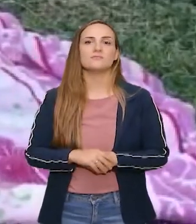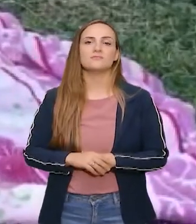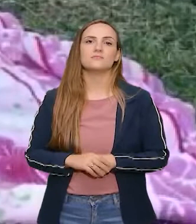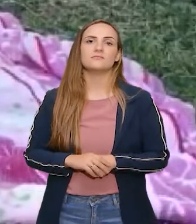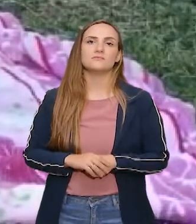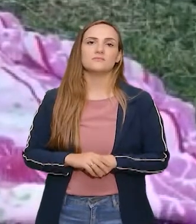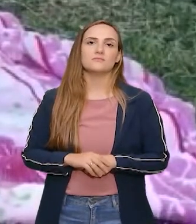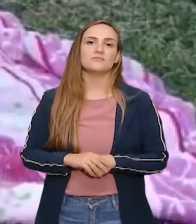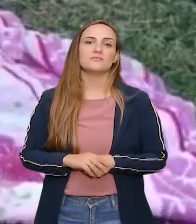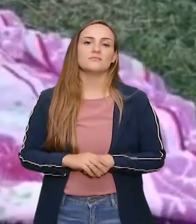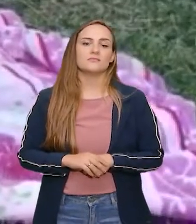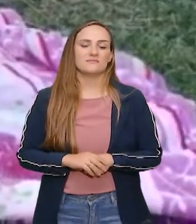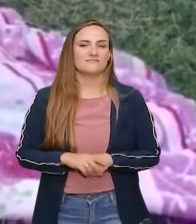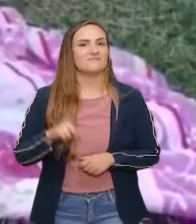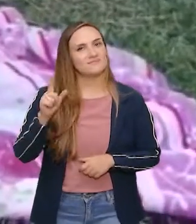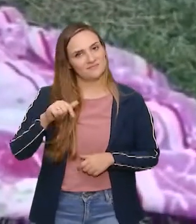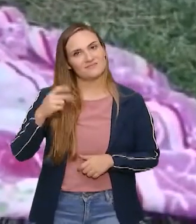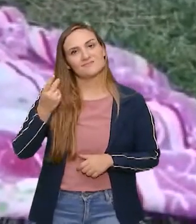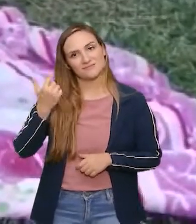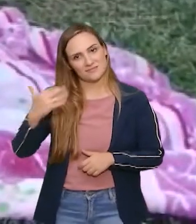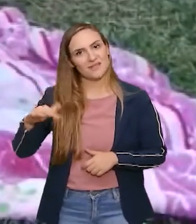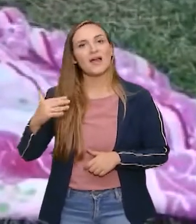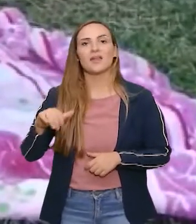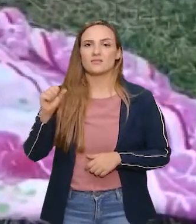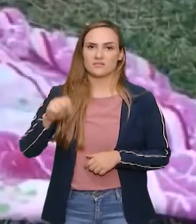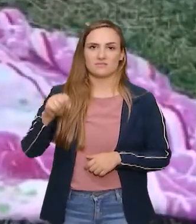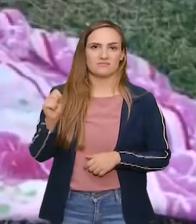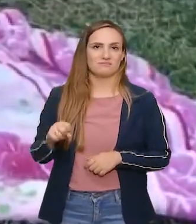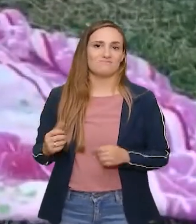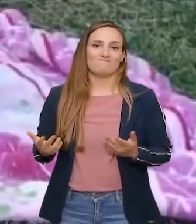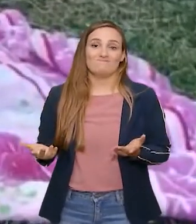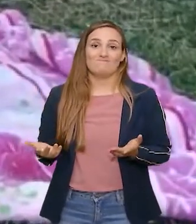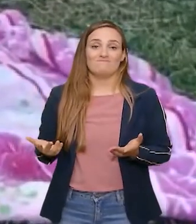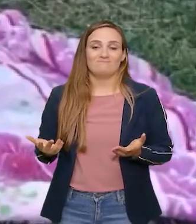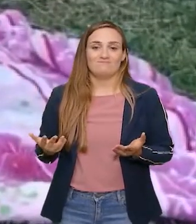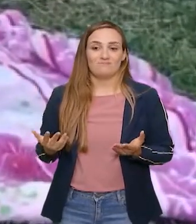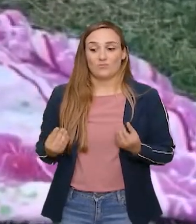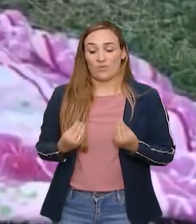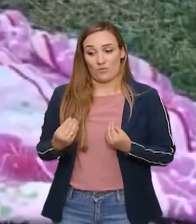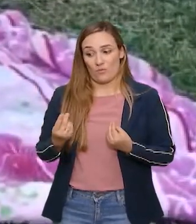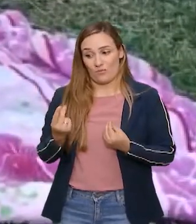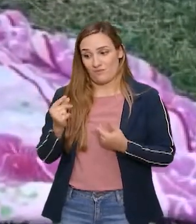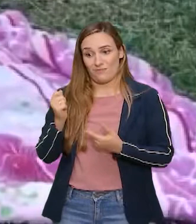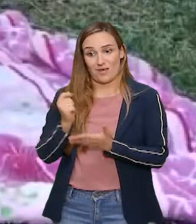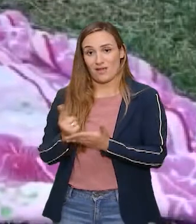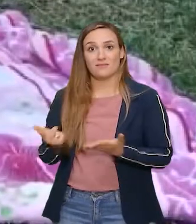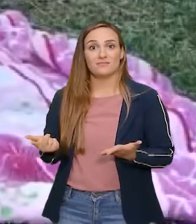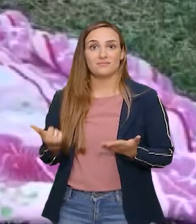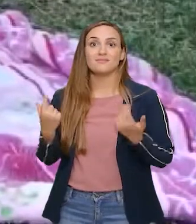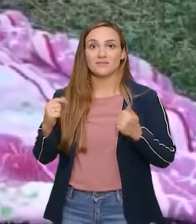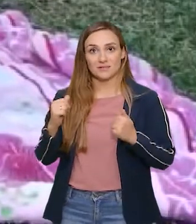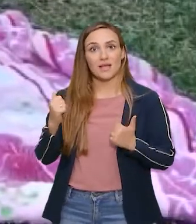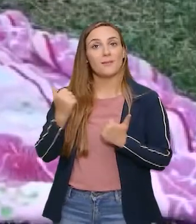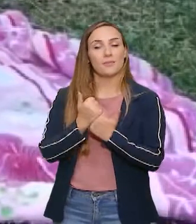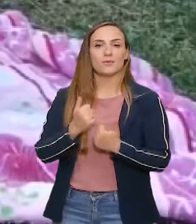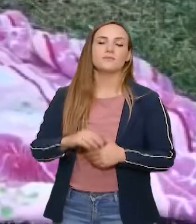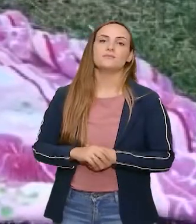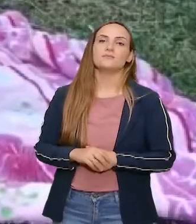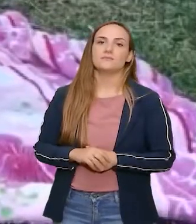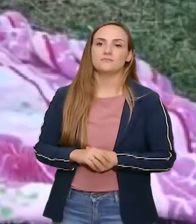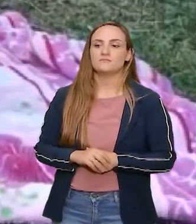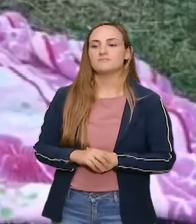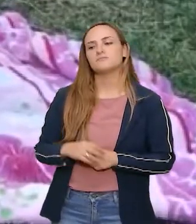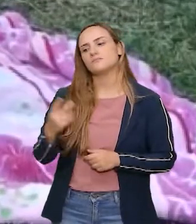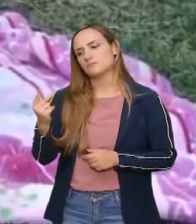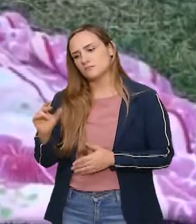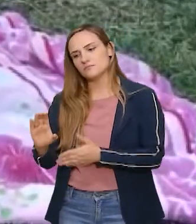essa estrutura acaba ficando muito caro e a gente não tem mais como manter. A gente precisa de ajuda,